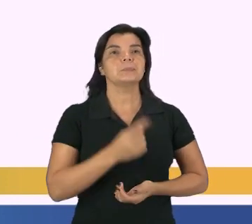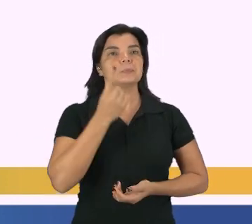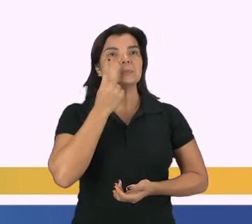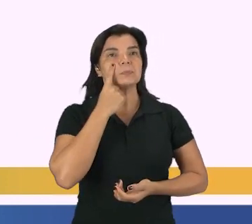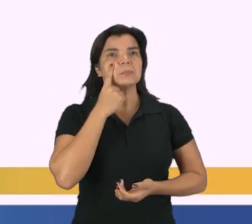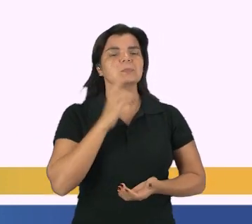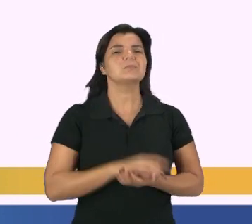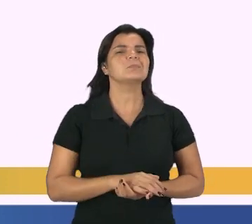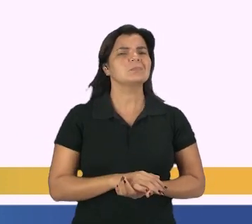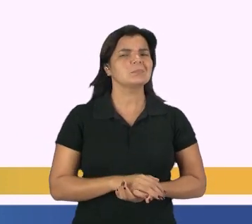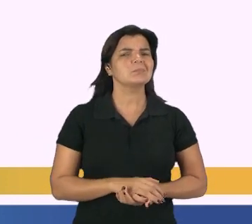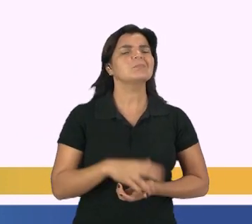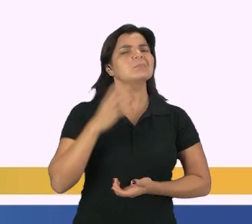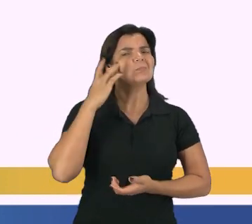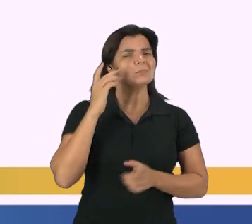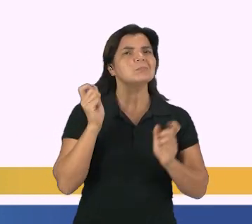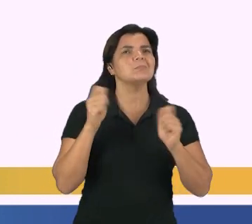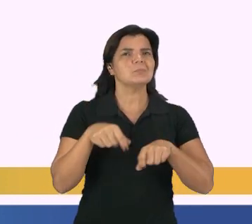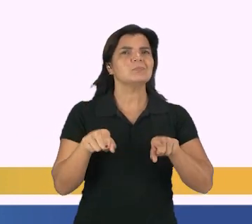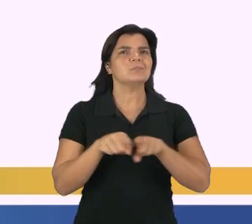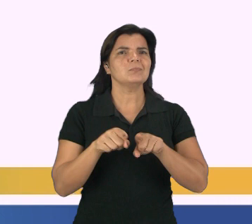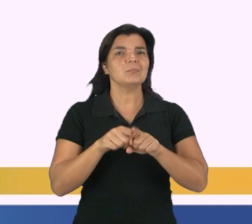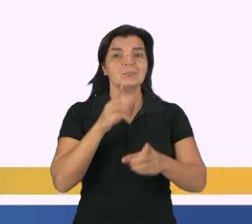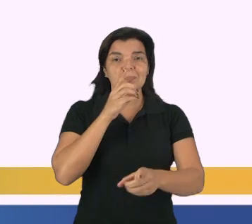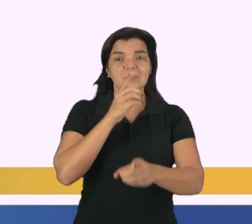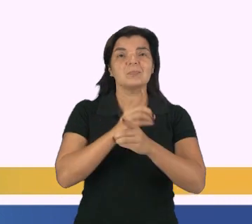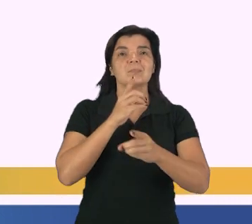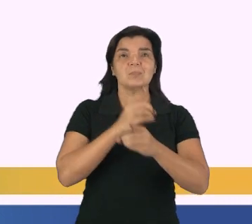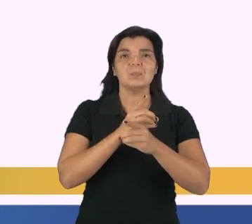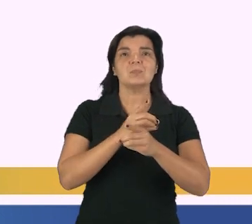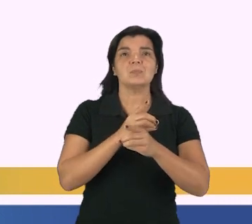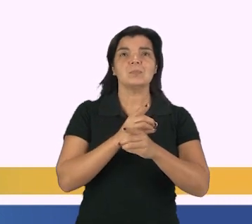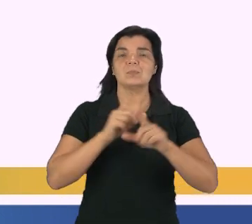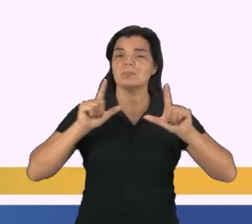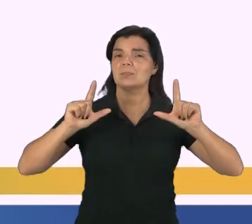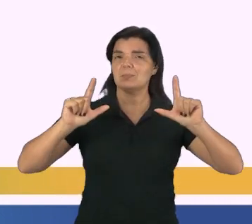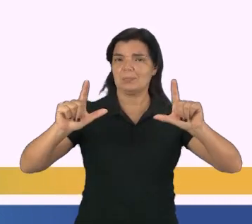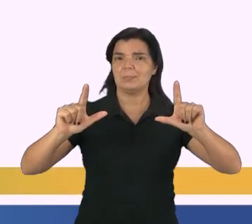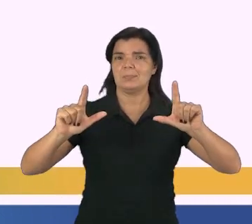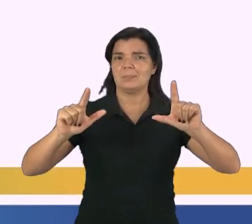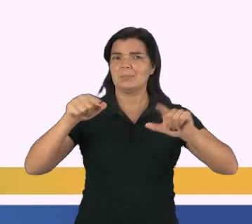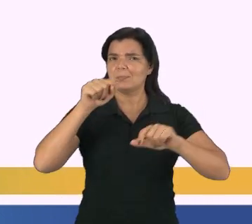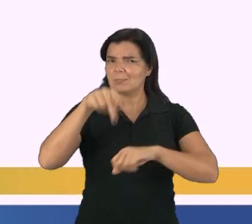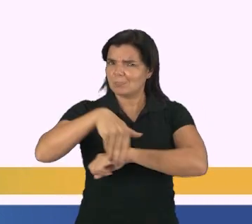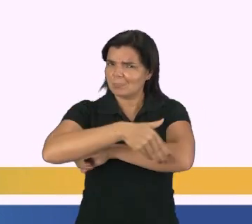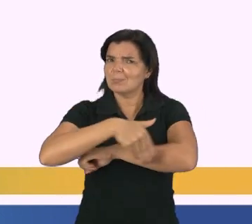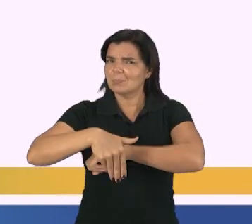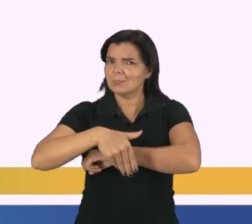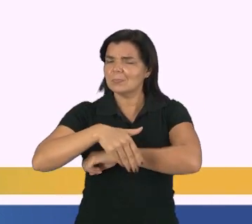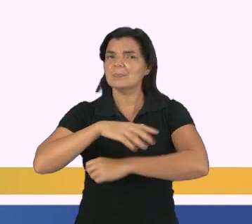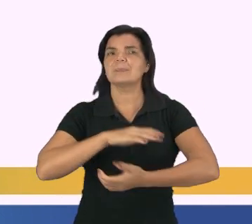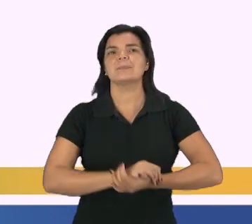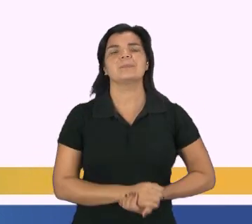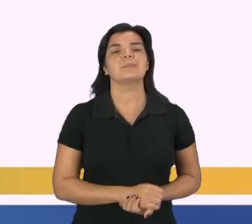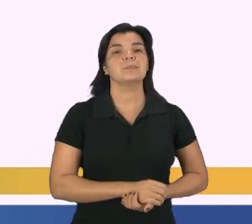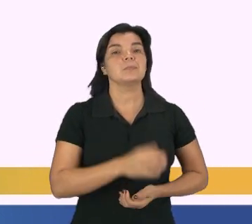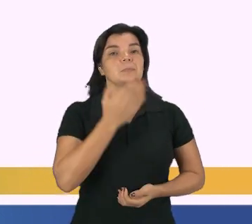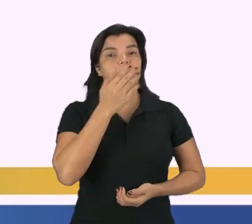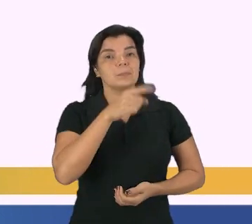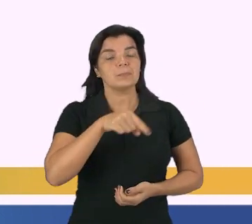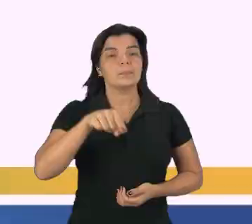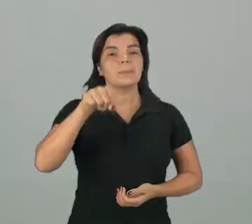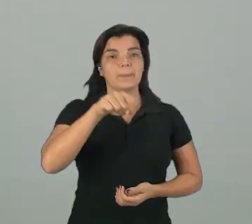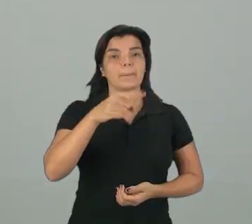só. Será que é possível localizar uma determinada placa nessa rua? Se eu pedisse